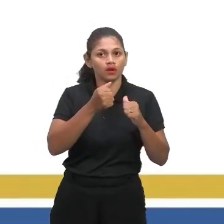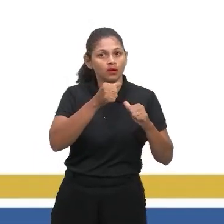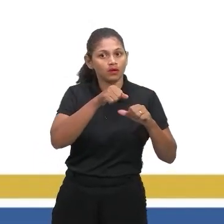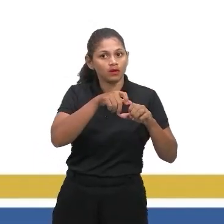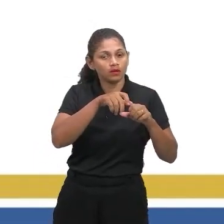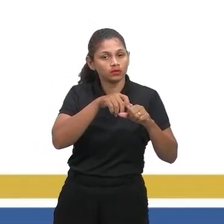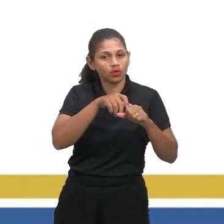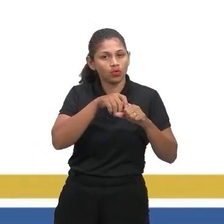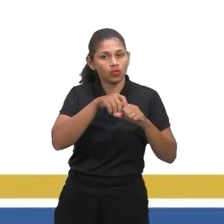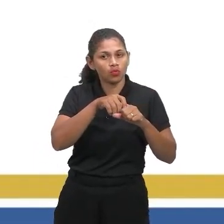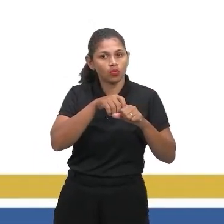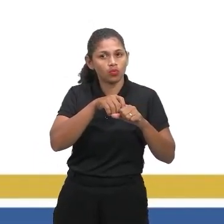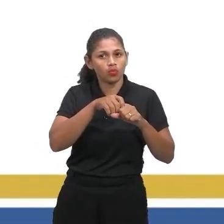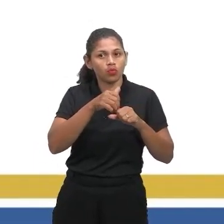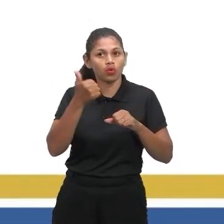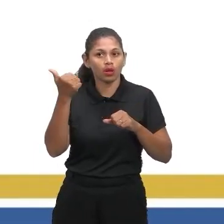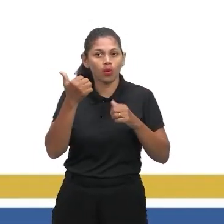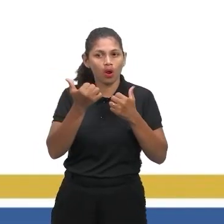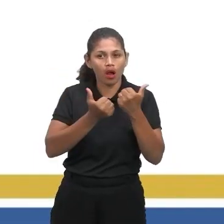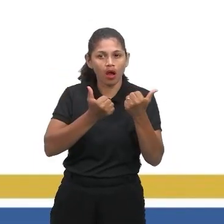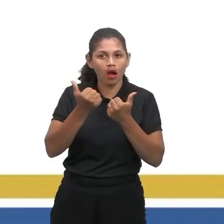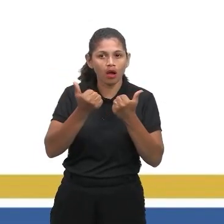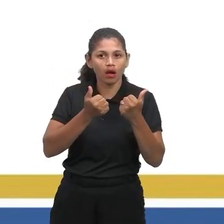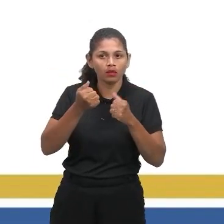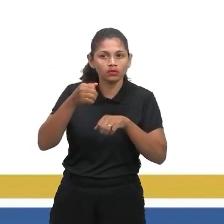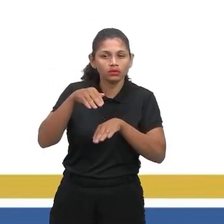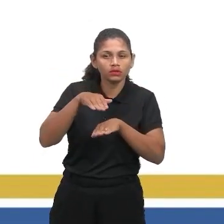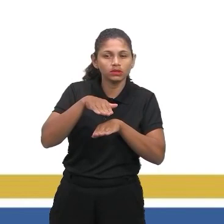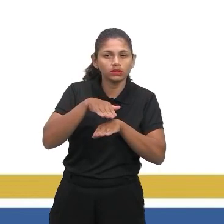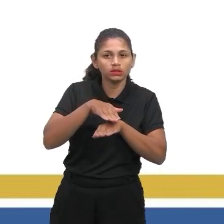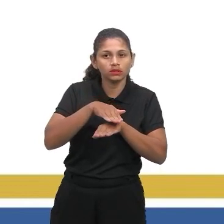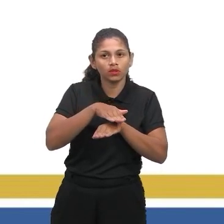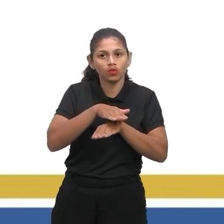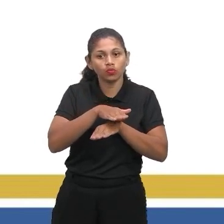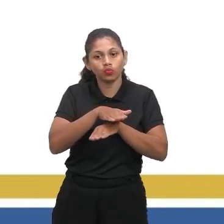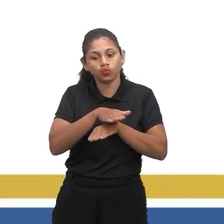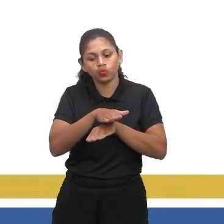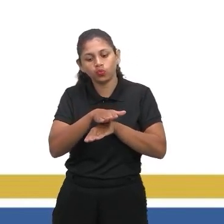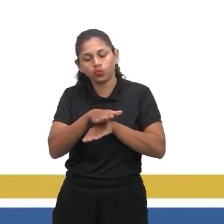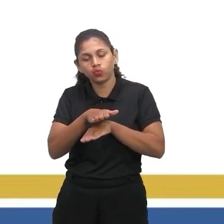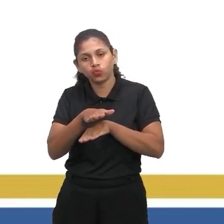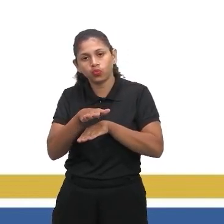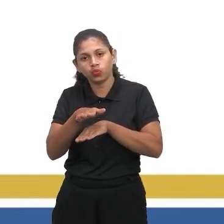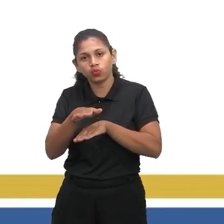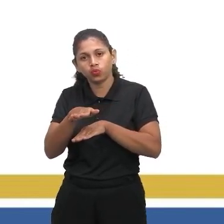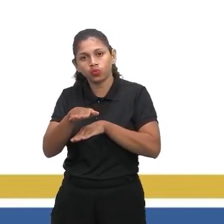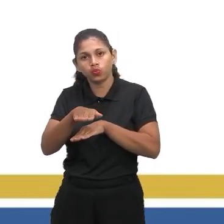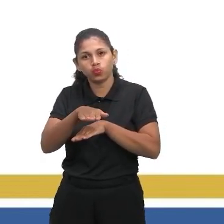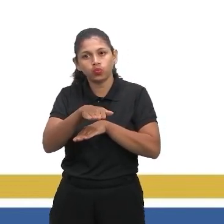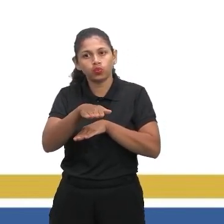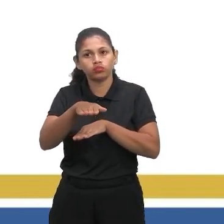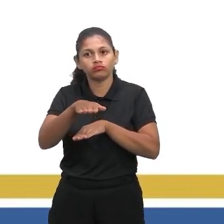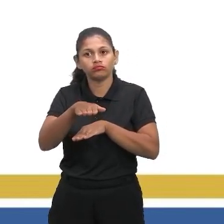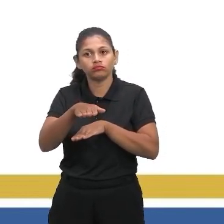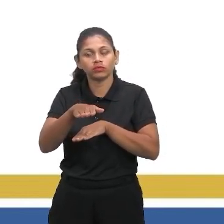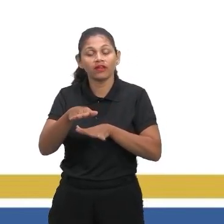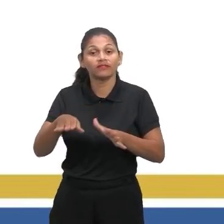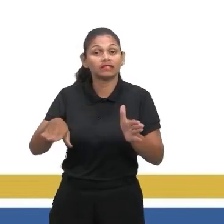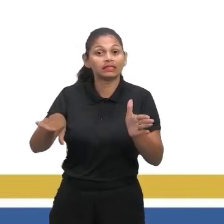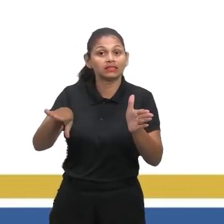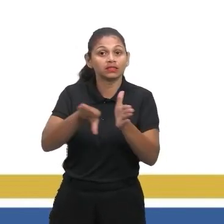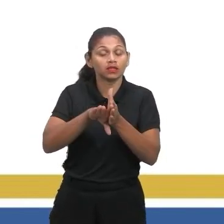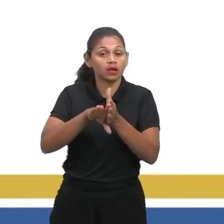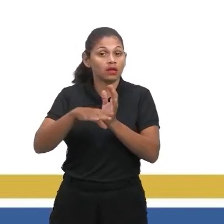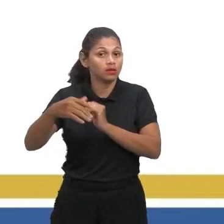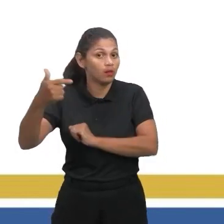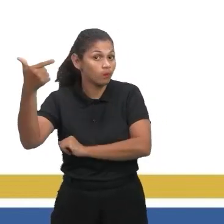posição inicial, que é a posição de 10 km, e ele vai se movimentar. Em um determinado momento, ele vai chegar na segunda posição,